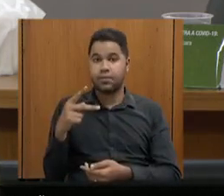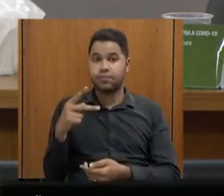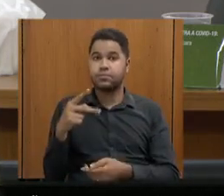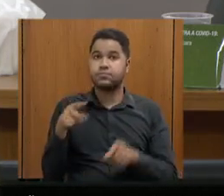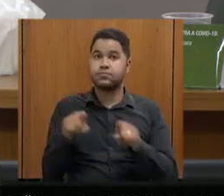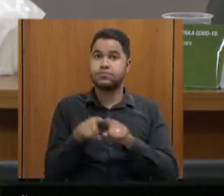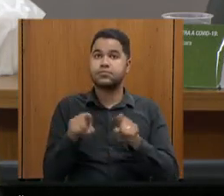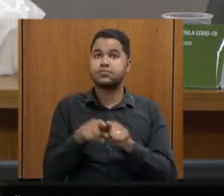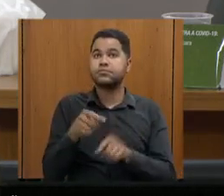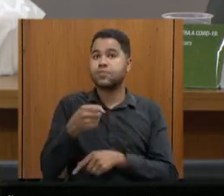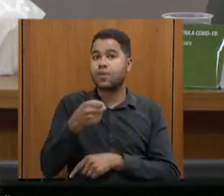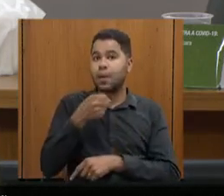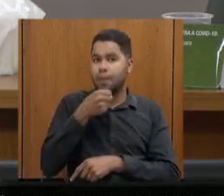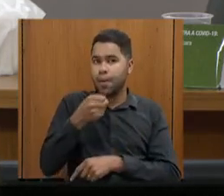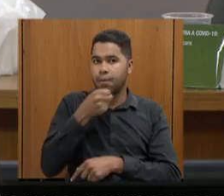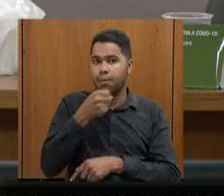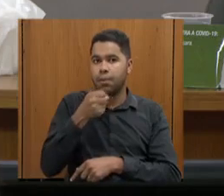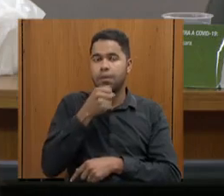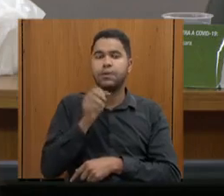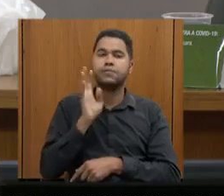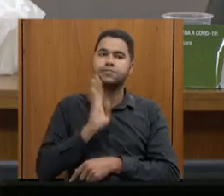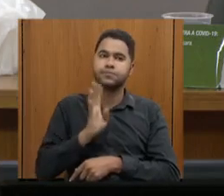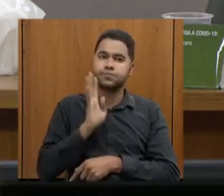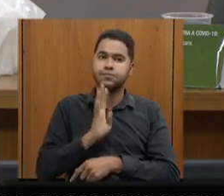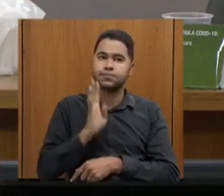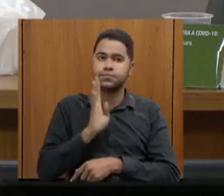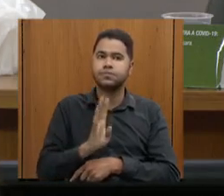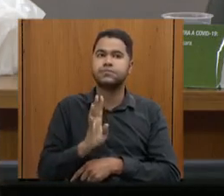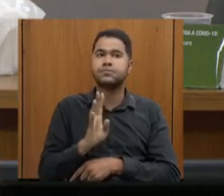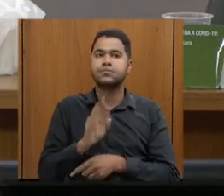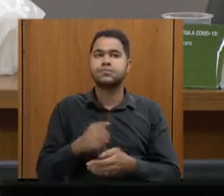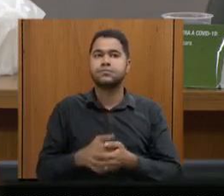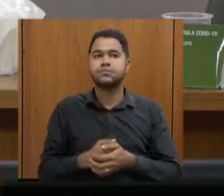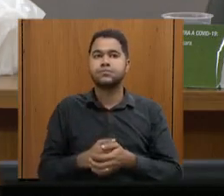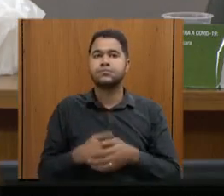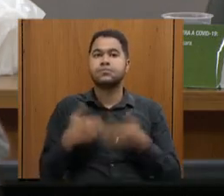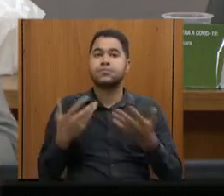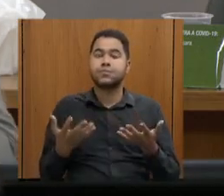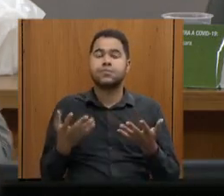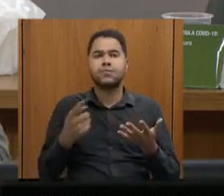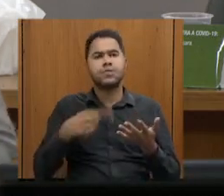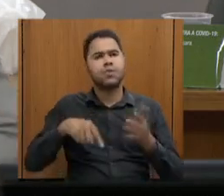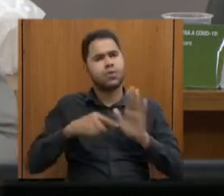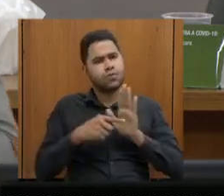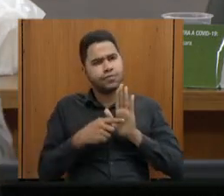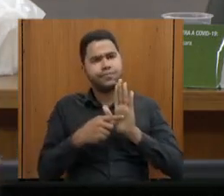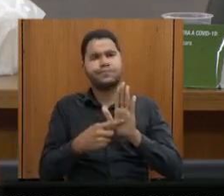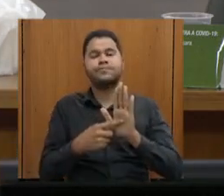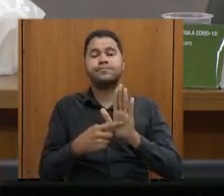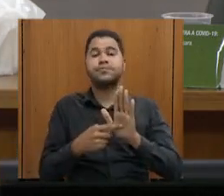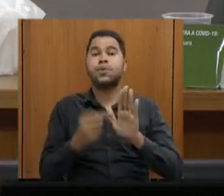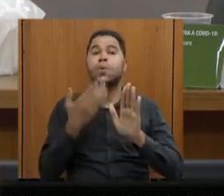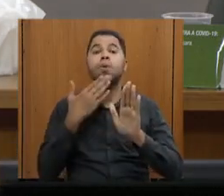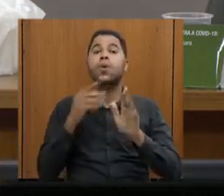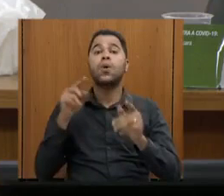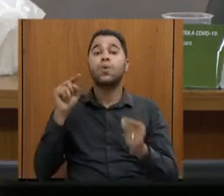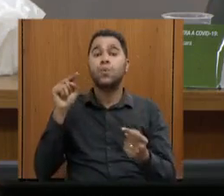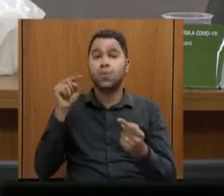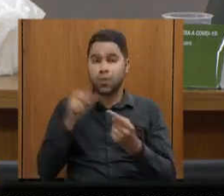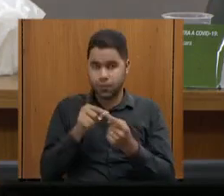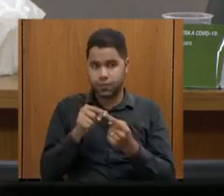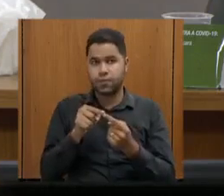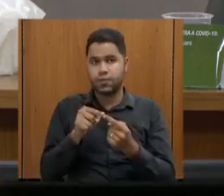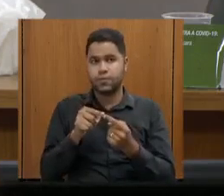inclusive deu uma entrevista muito bacana no valor econômico hoje em que a gente 20 deixa bem claro Quais são os objetivos